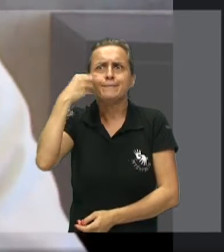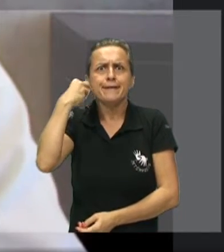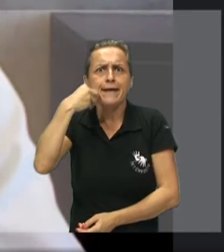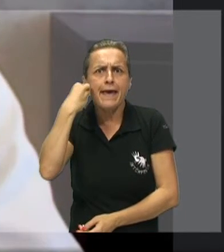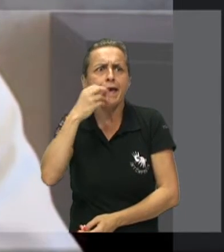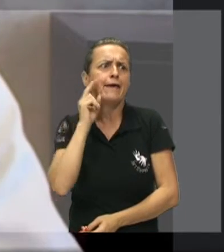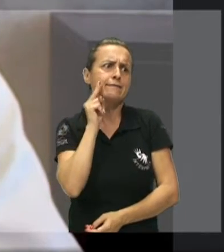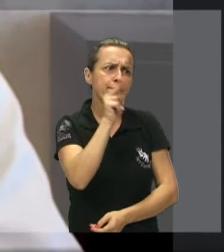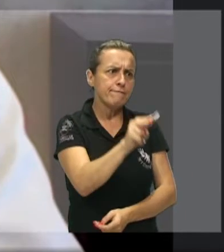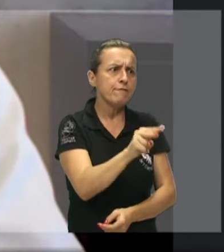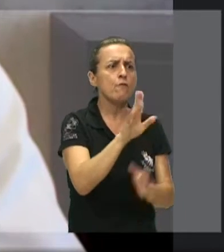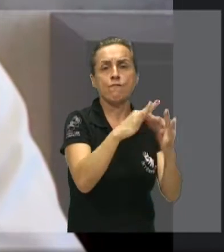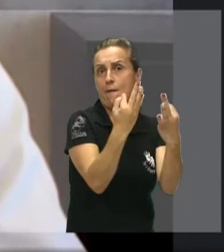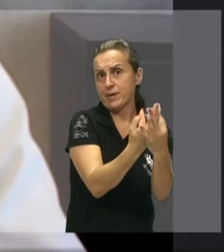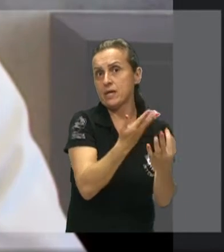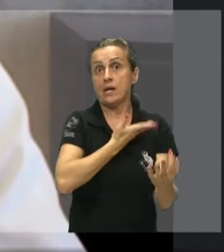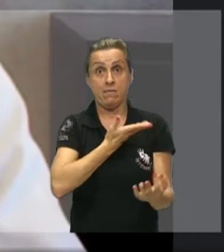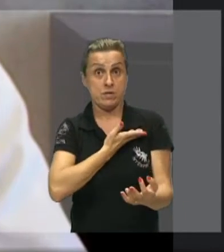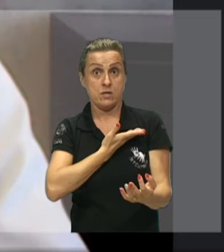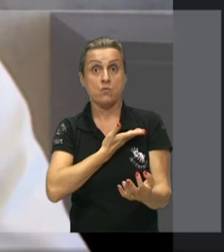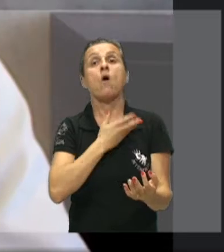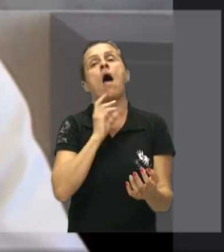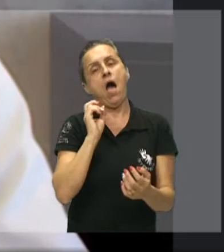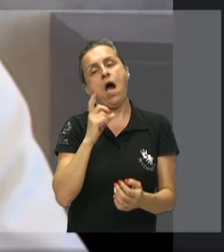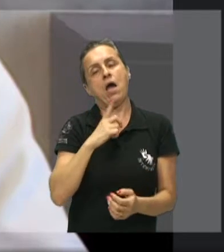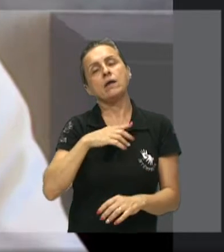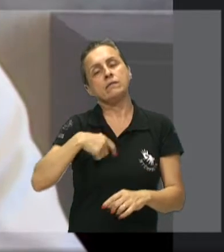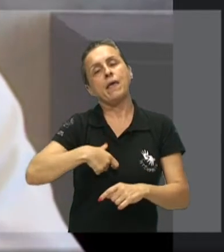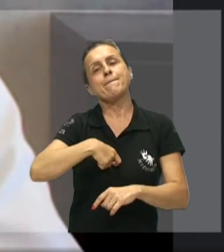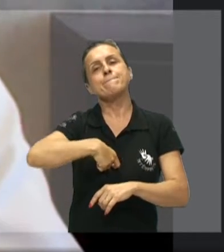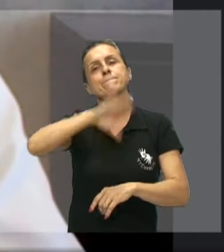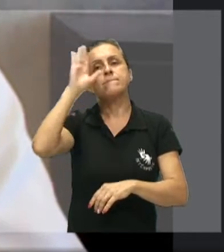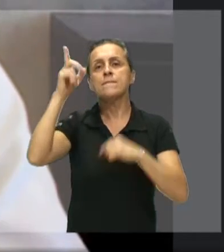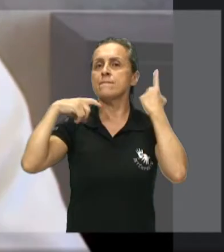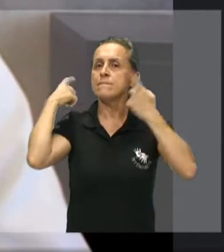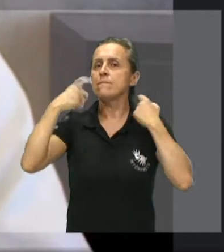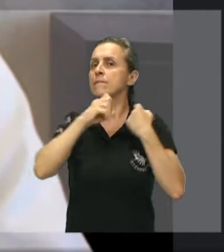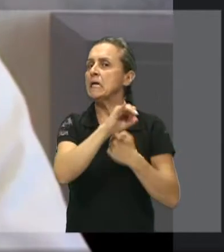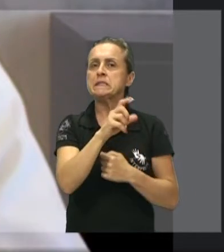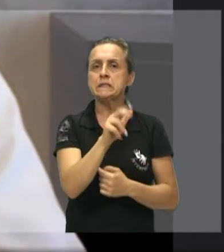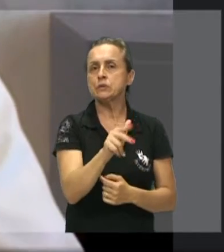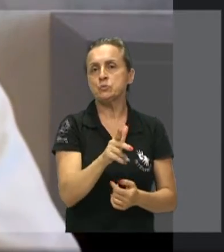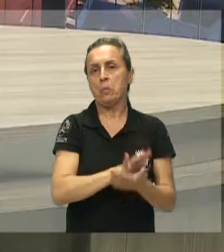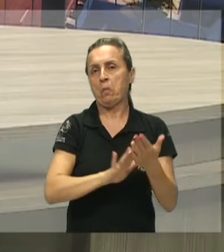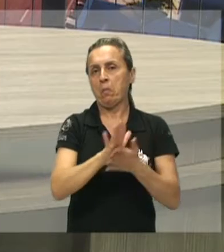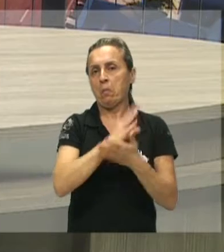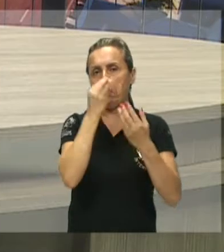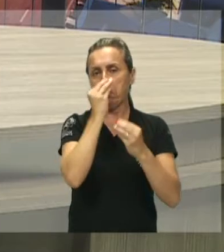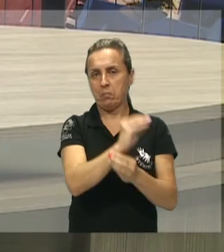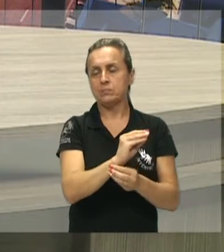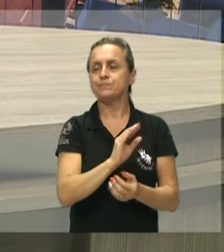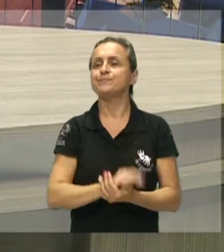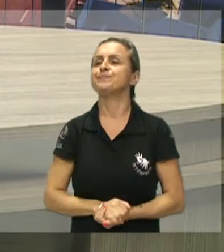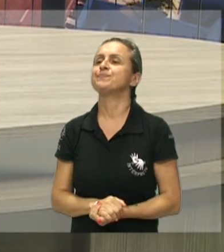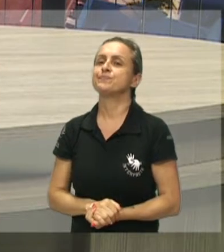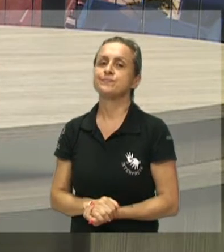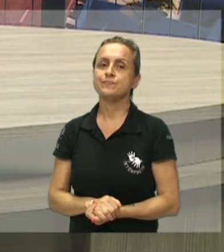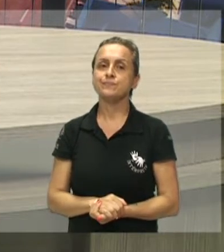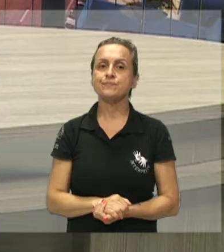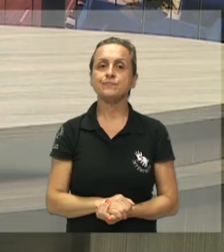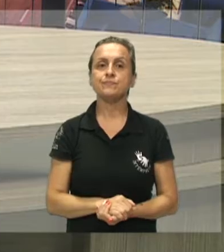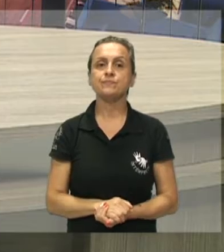de um paciente, de um conhecido com câncer de próstata, então tem maior essa preocupação. Doutor, antes da gente chamar